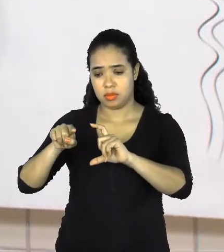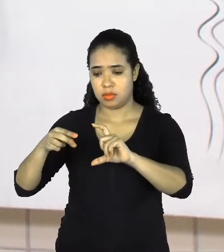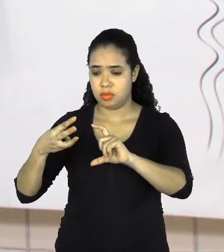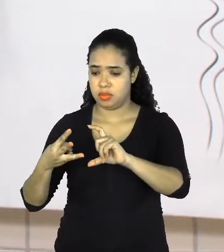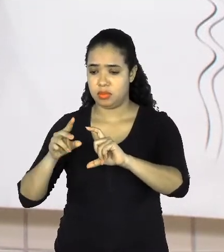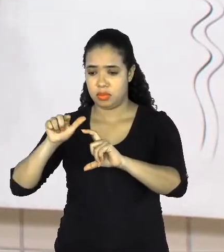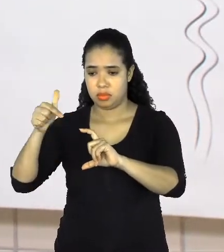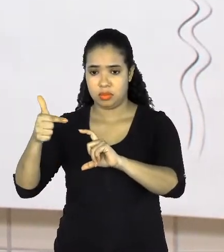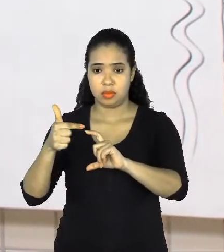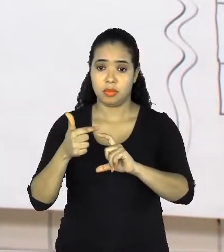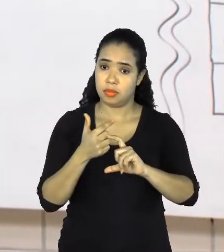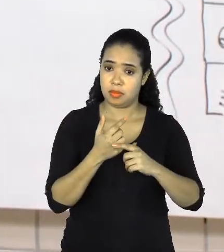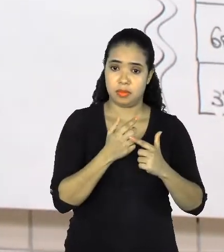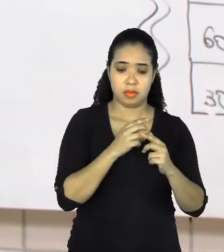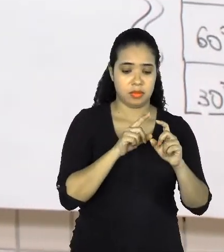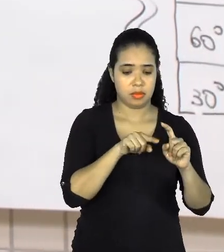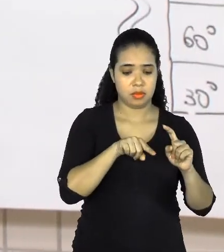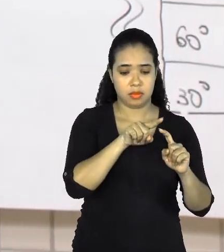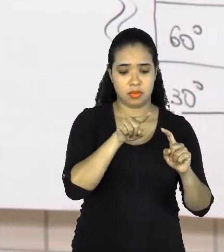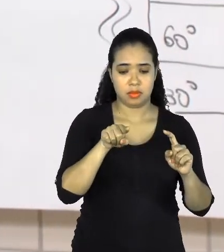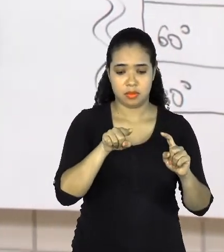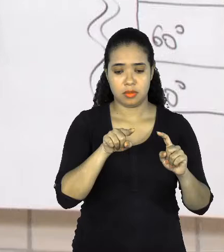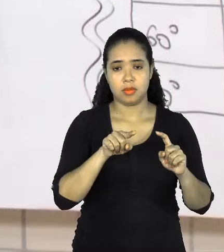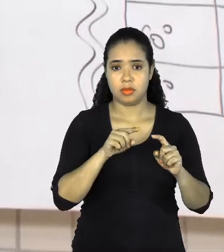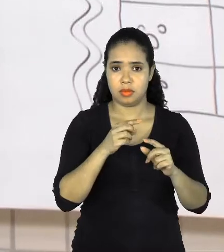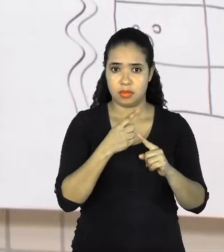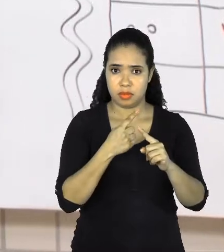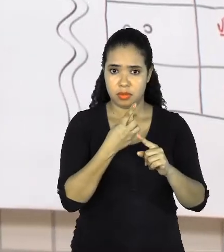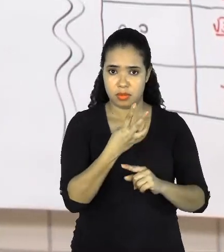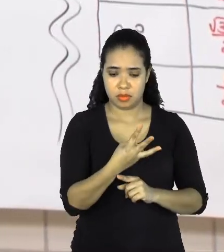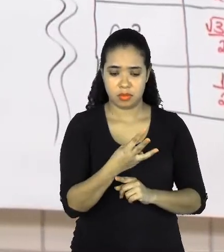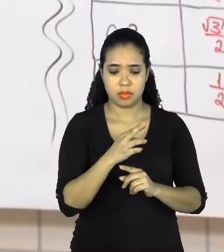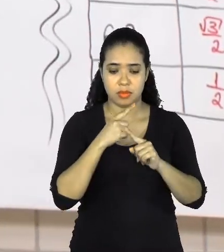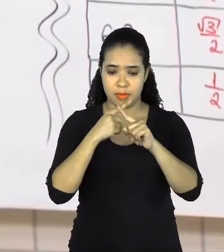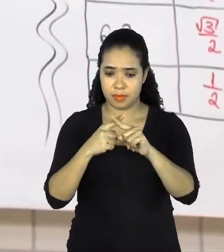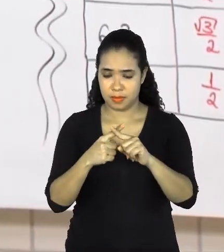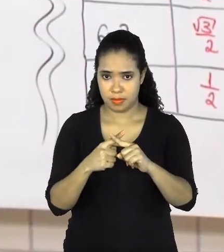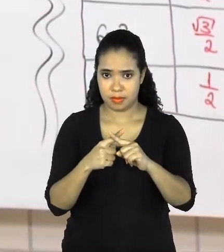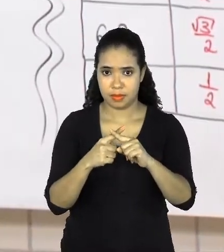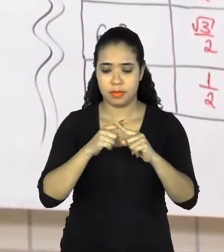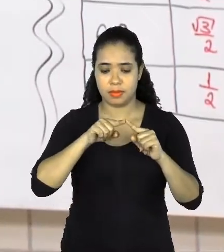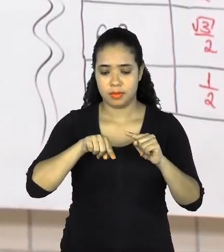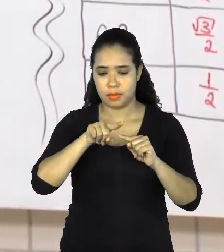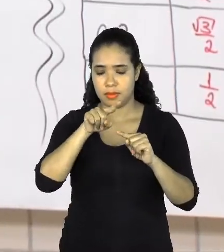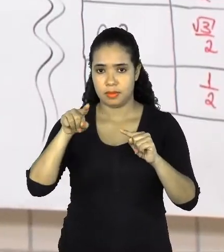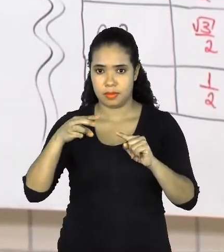Bom, 5 divide por 5 dá 1. 1 vezes raiz de 3 fica raiz de 3.